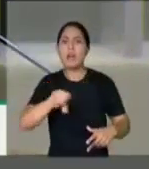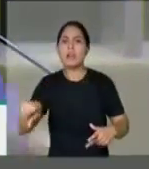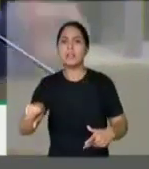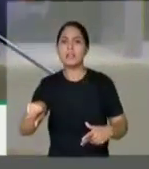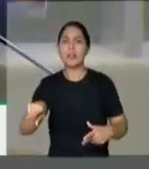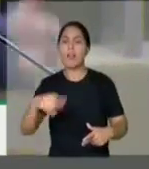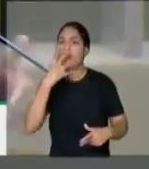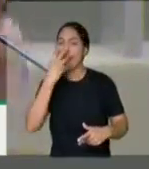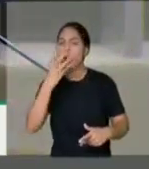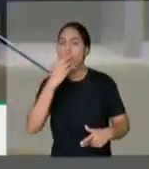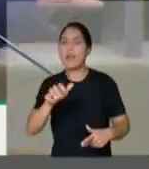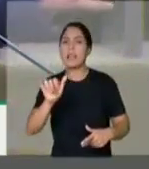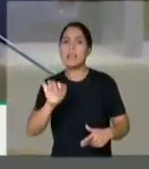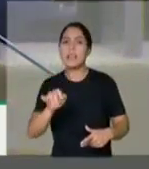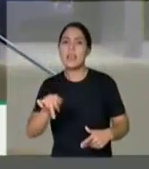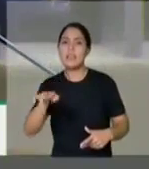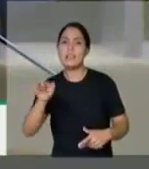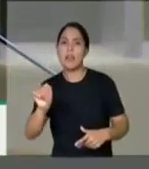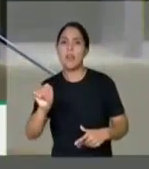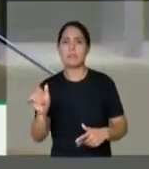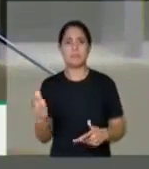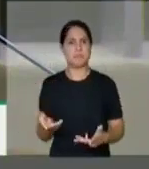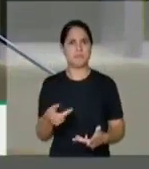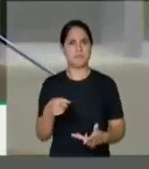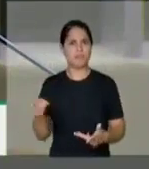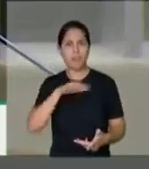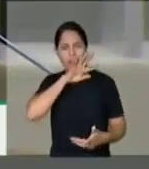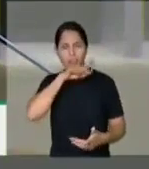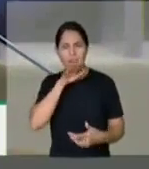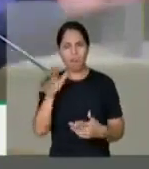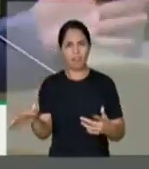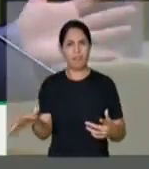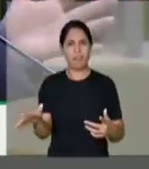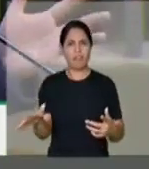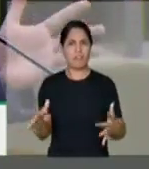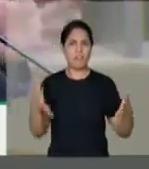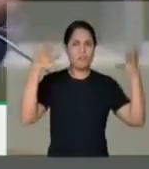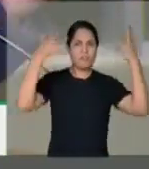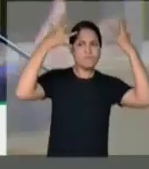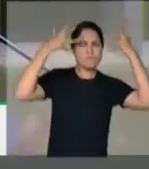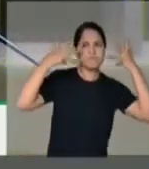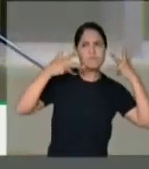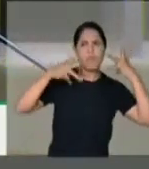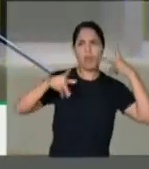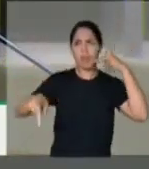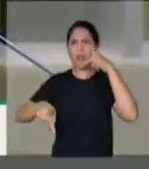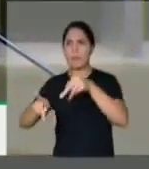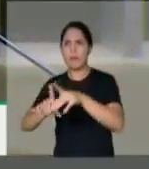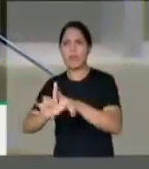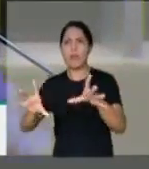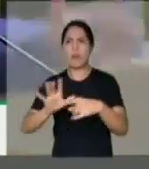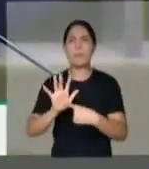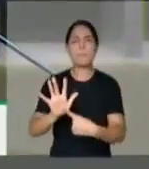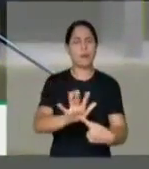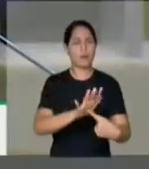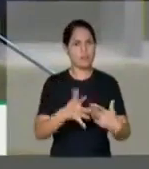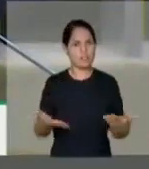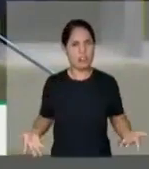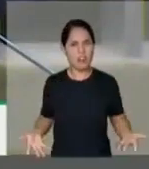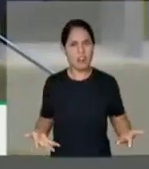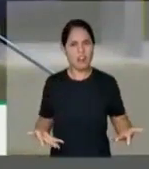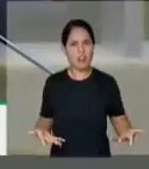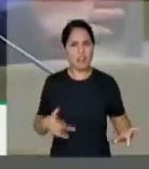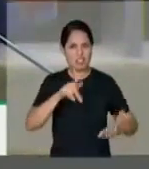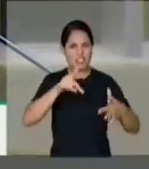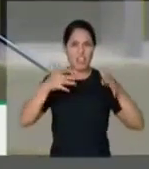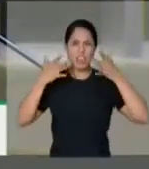República deixou muito claro a maneira como ele enxerga a nossa democracia, porque é uma